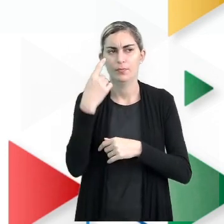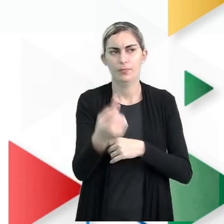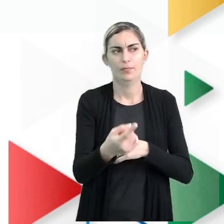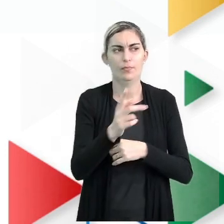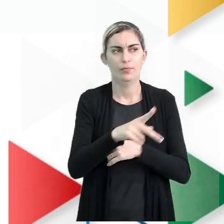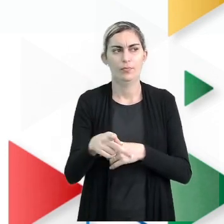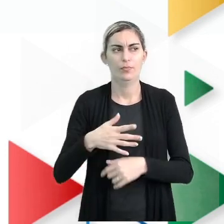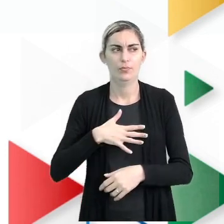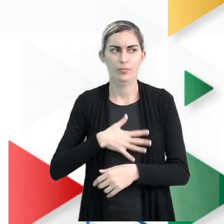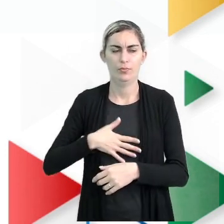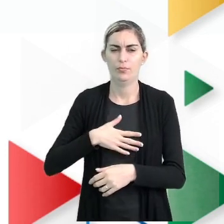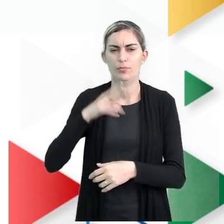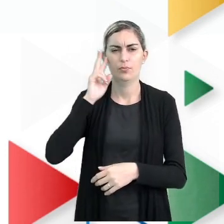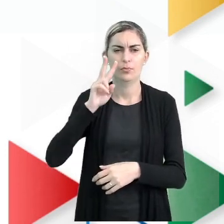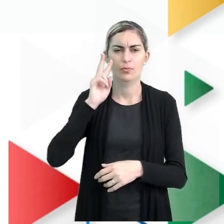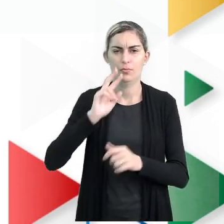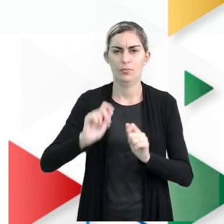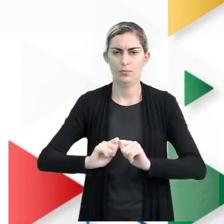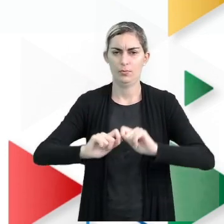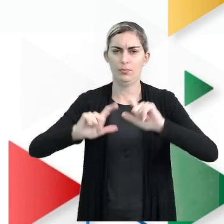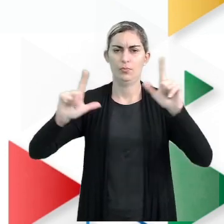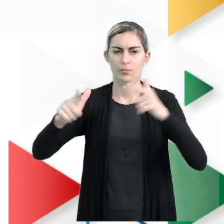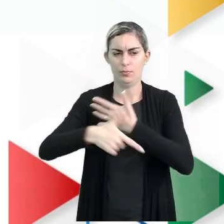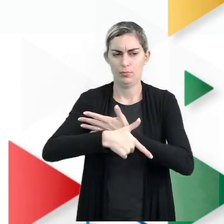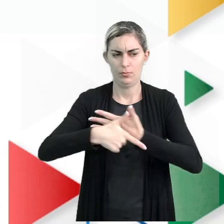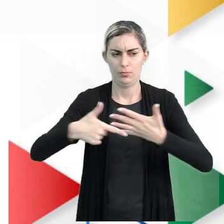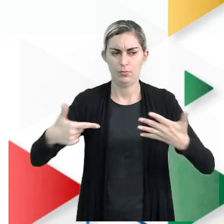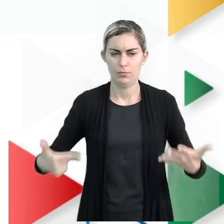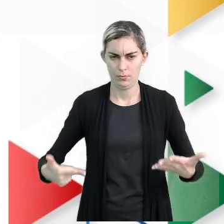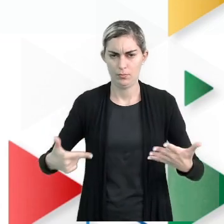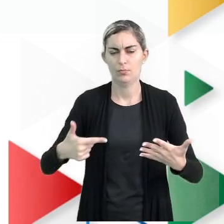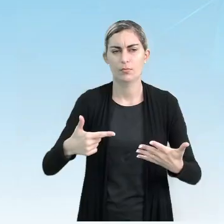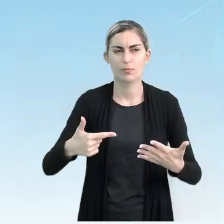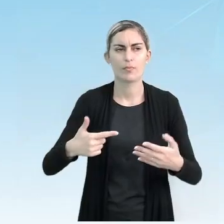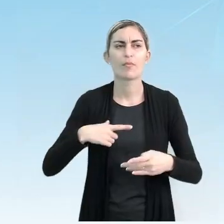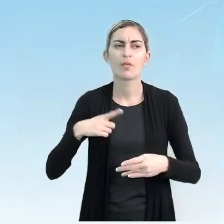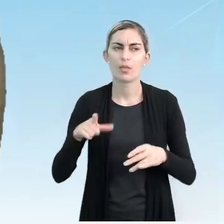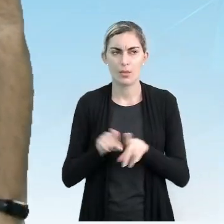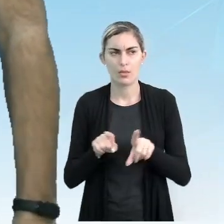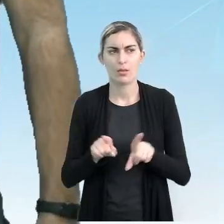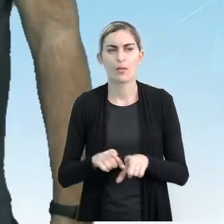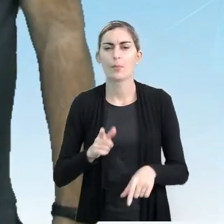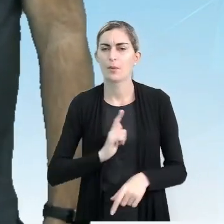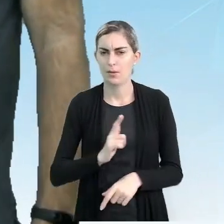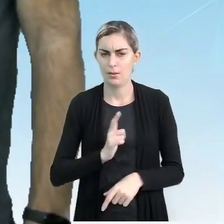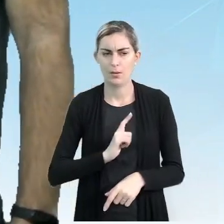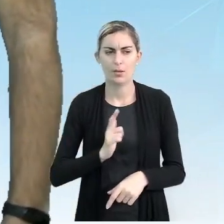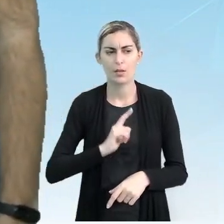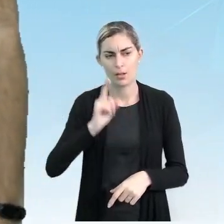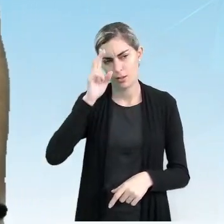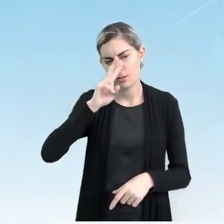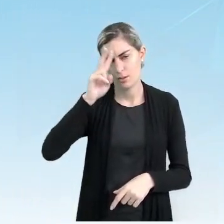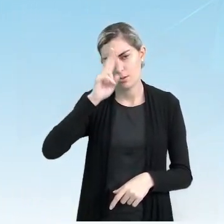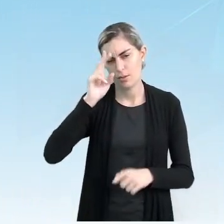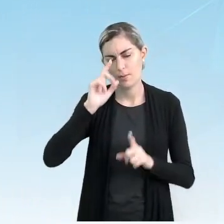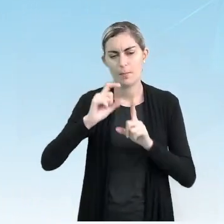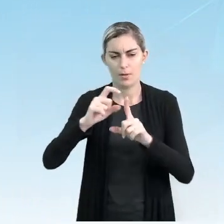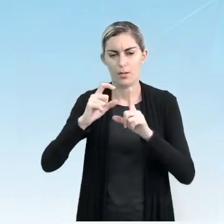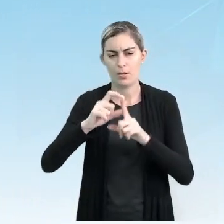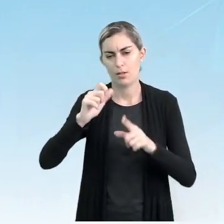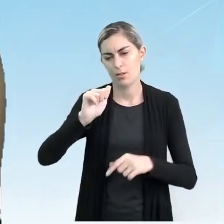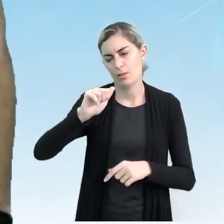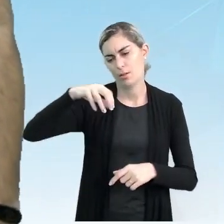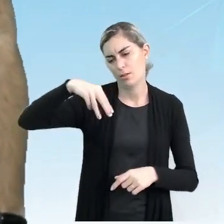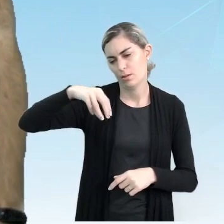de lembrar que aqui na tela nós temos moral e temos imoral. Também existe, estudante, eu gostaria de lembrar a palavra